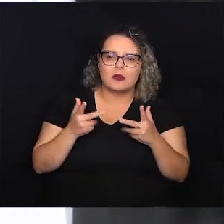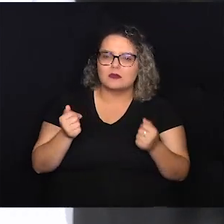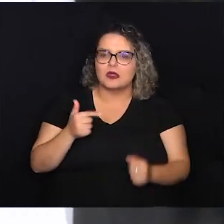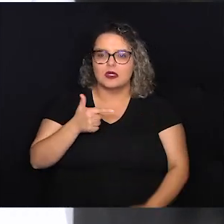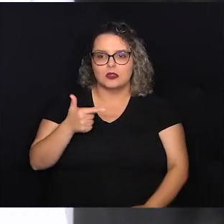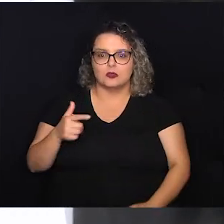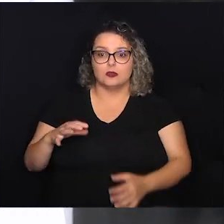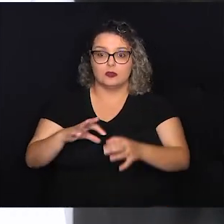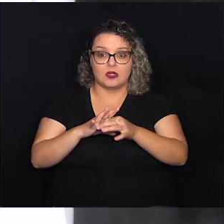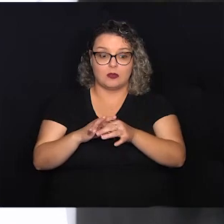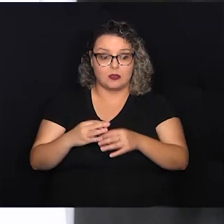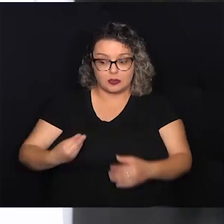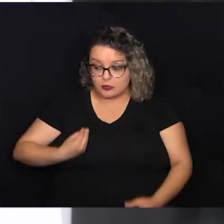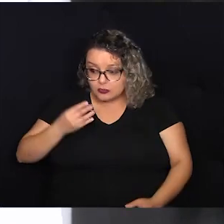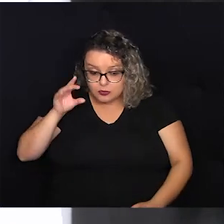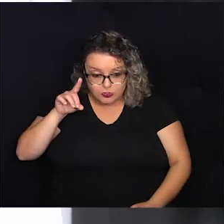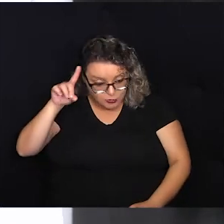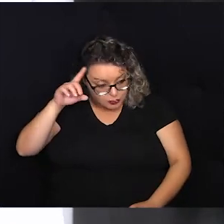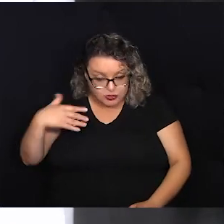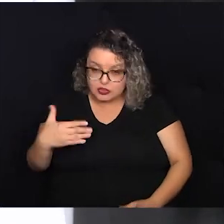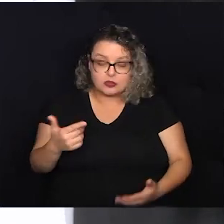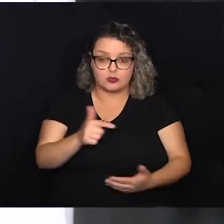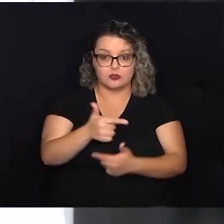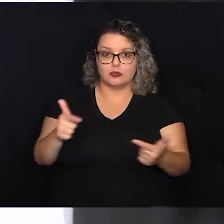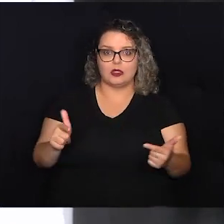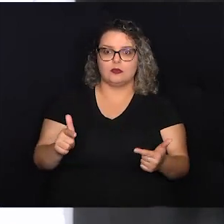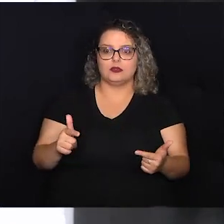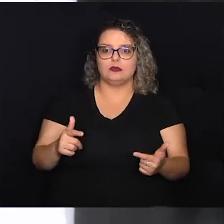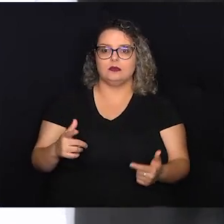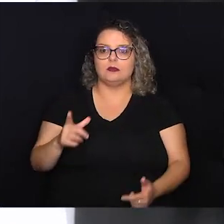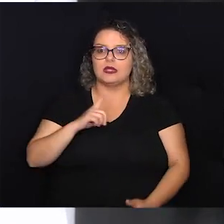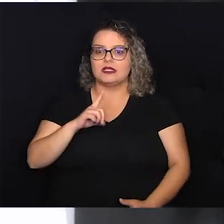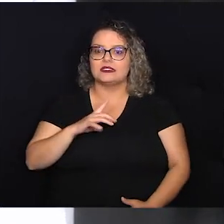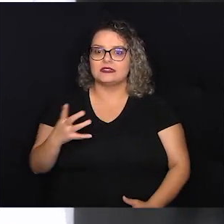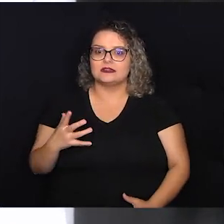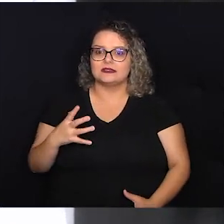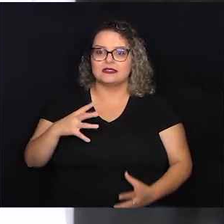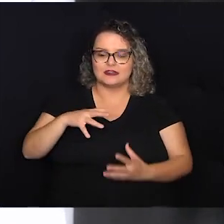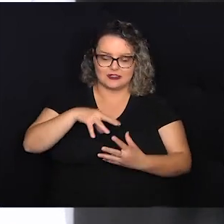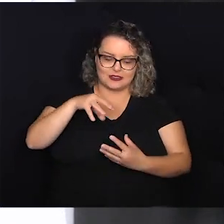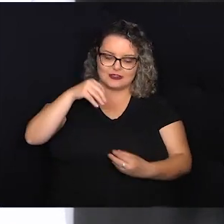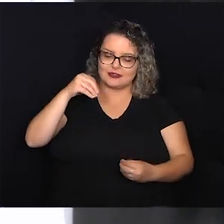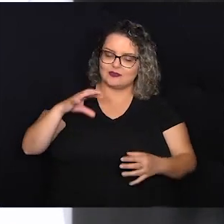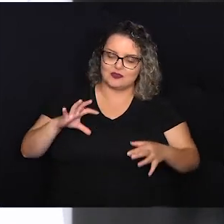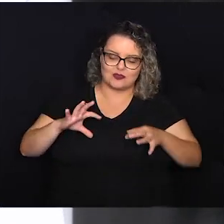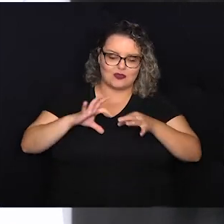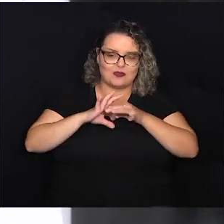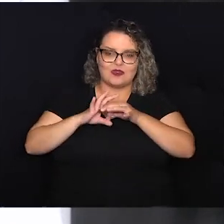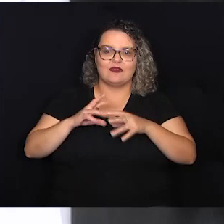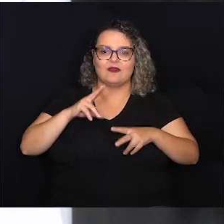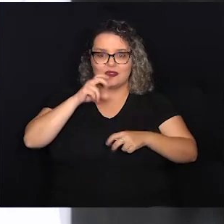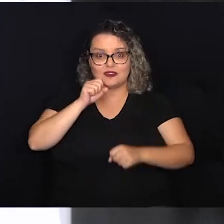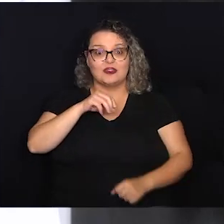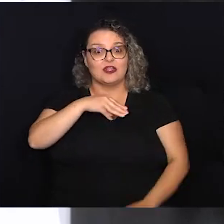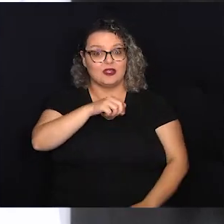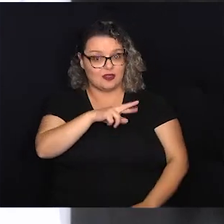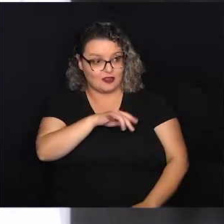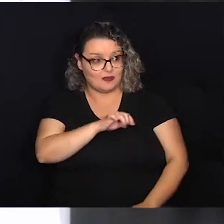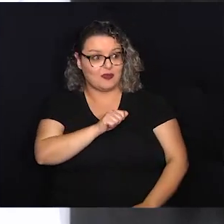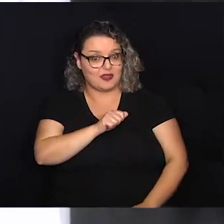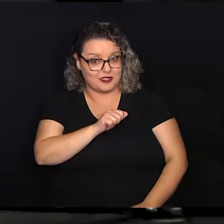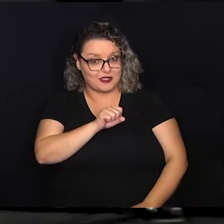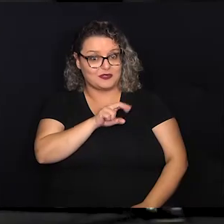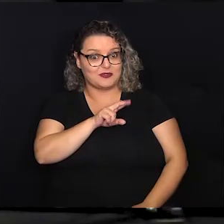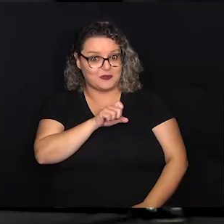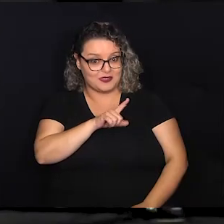impressionante. A gente não tem uma união física. Sim. Não temos. Mas a gente tem um espiritual é muito forte. Ó, e a